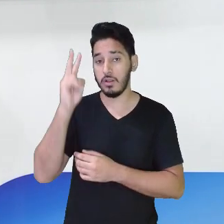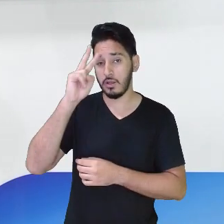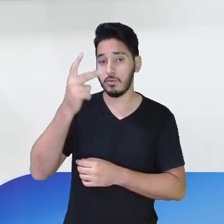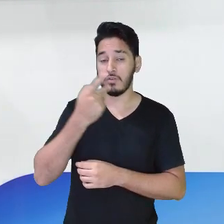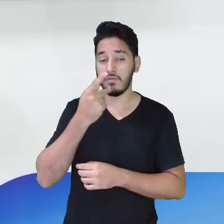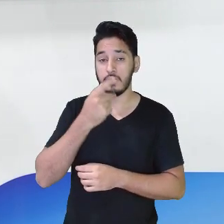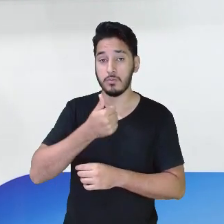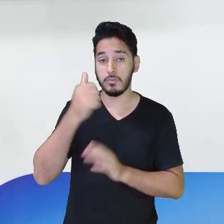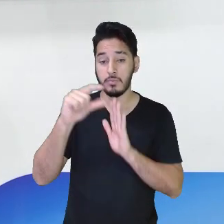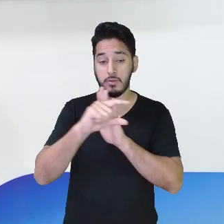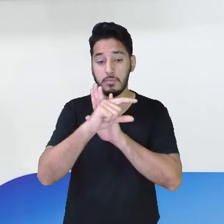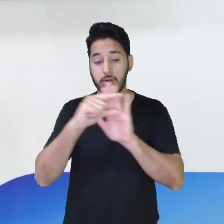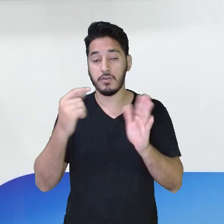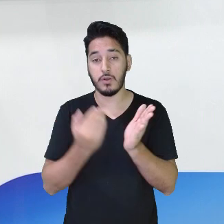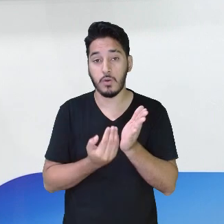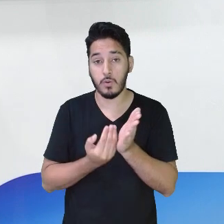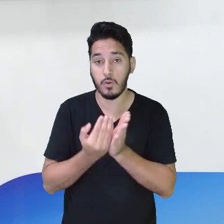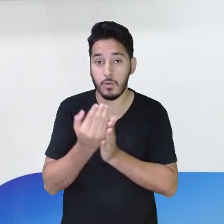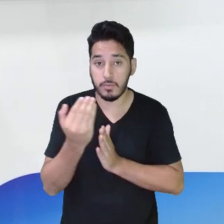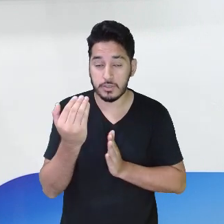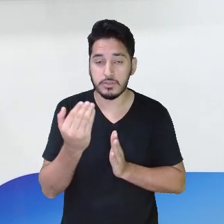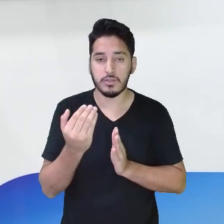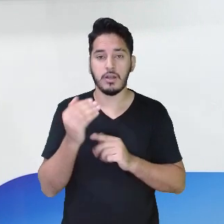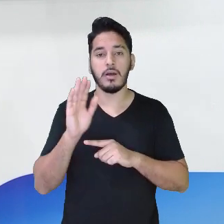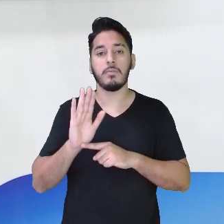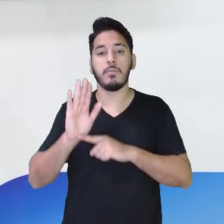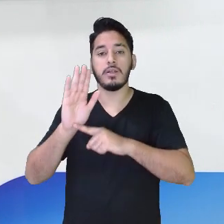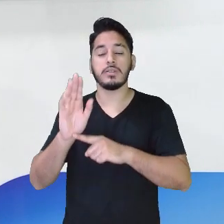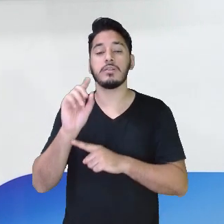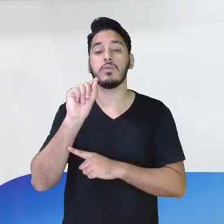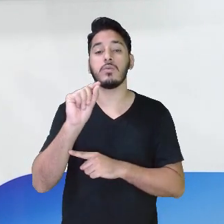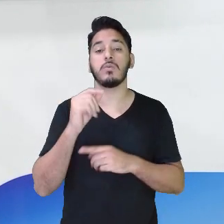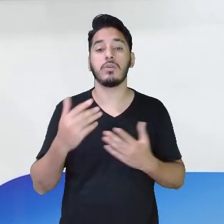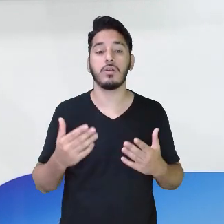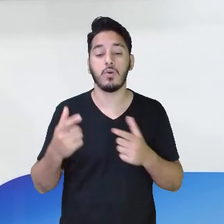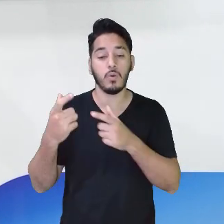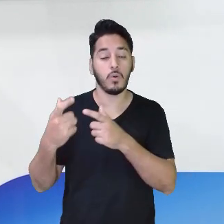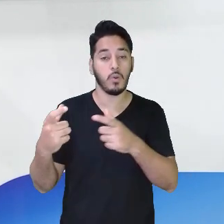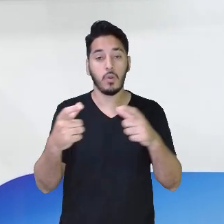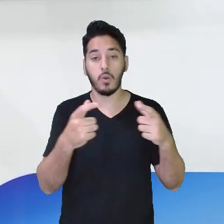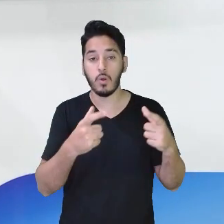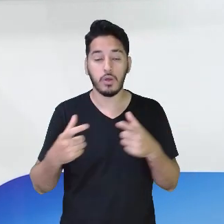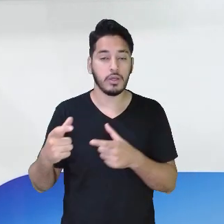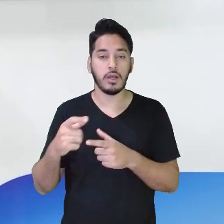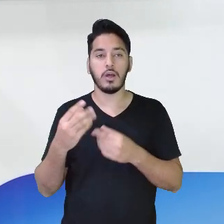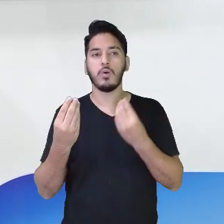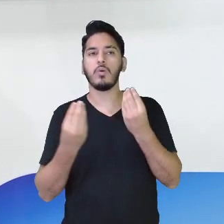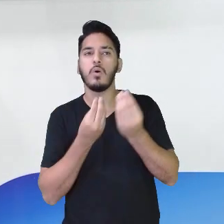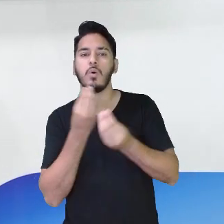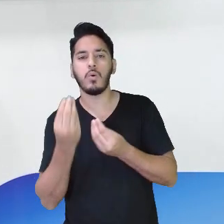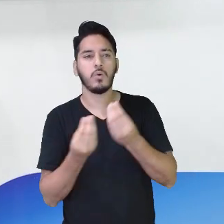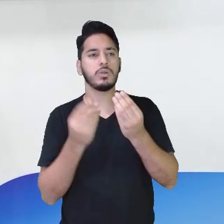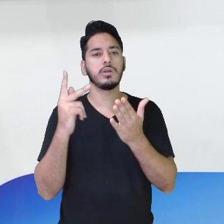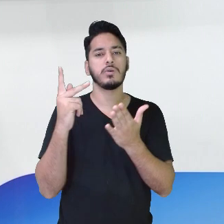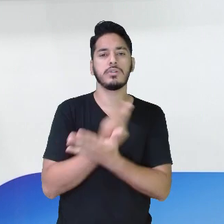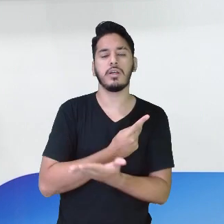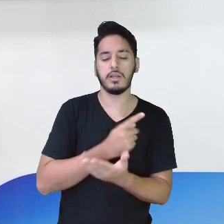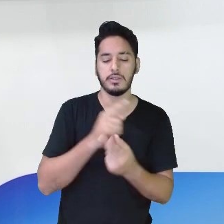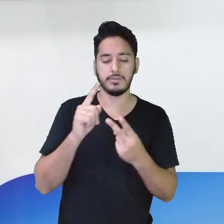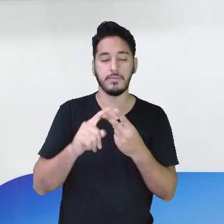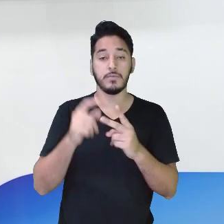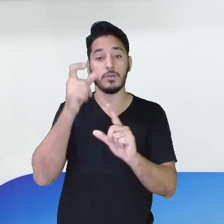primeiro parágrafo, quando a gente vai começar o conto, apresenta-se ali o quê? O local onde se passa aquela história,